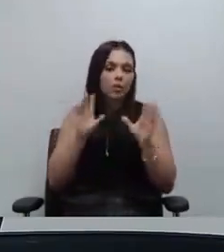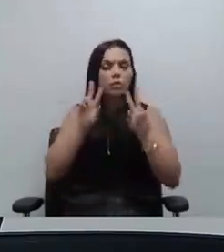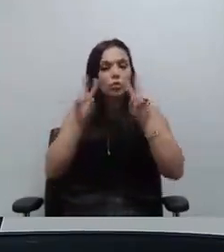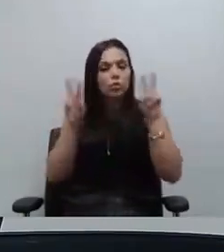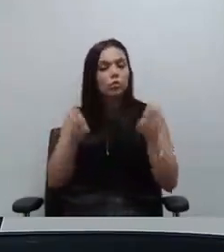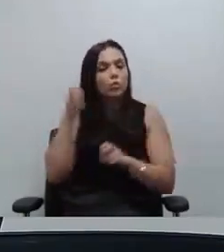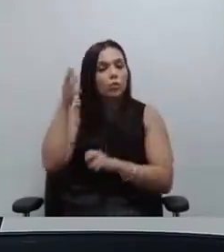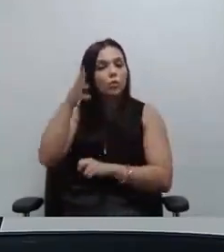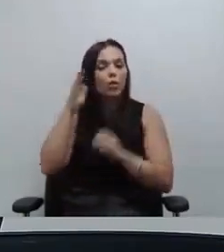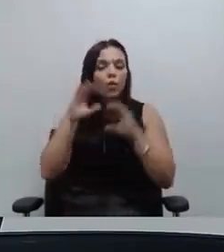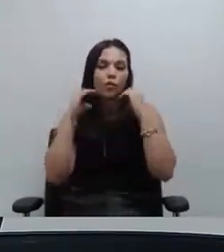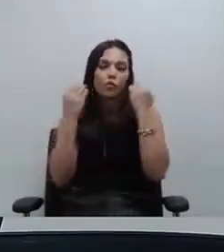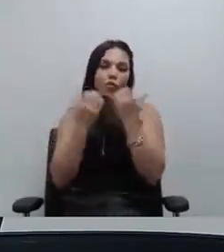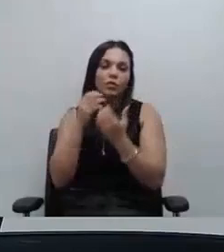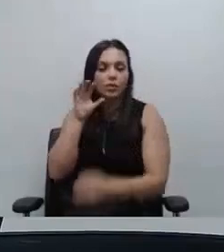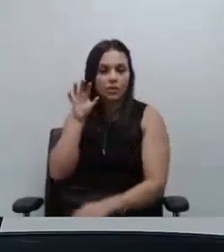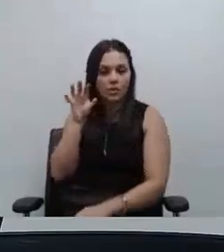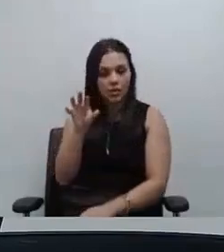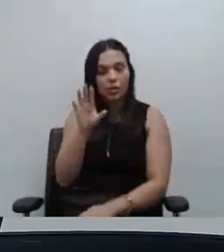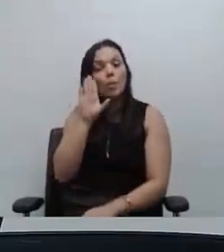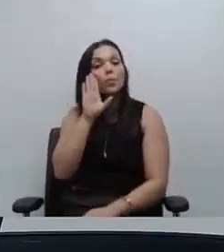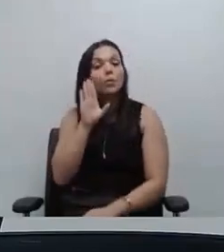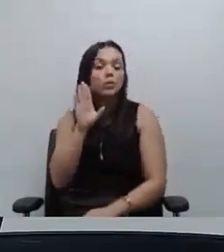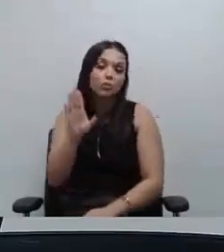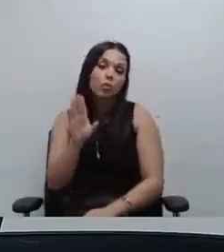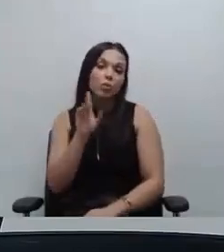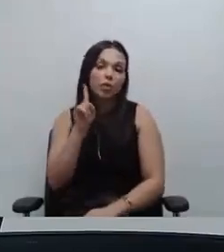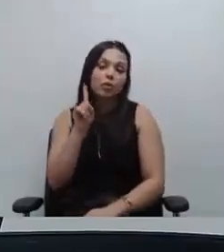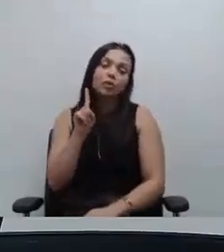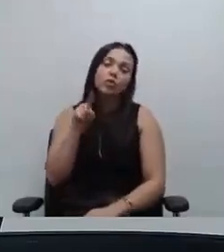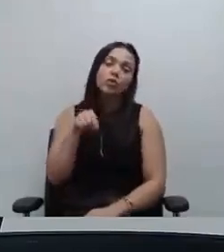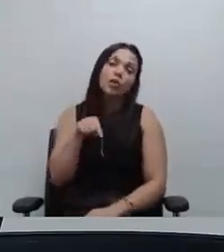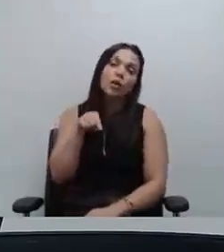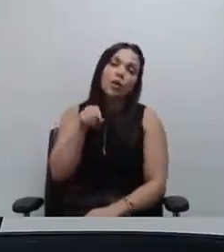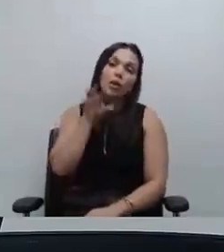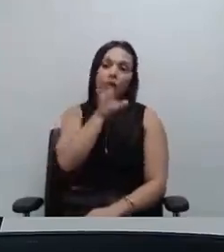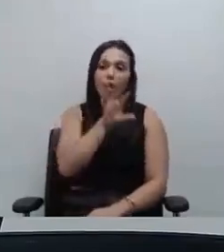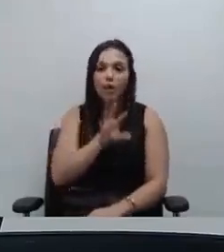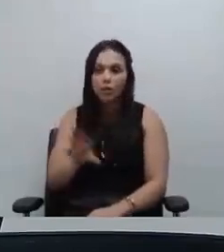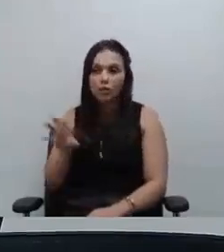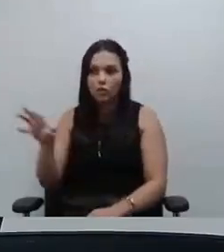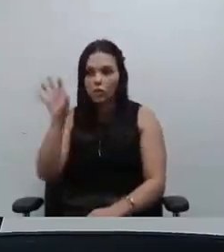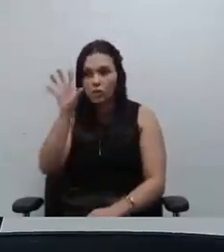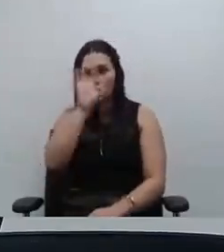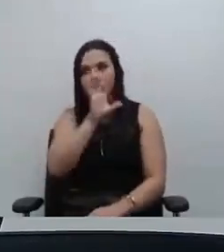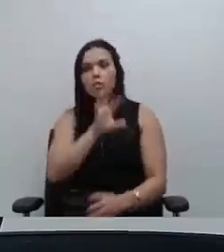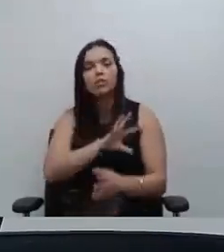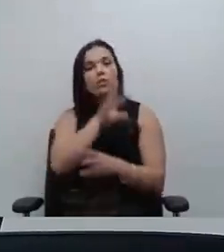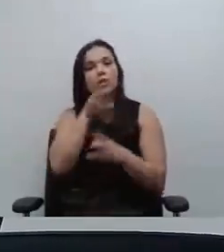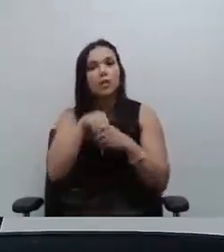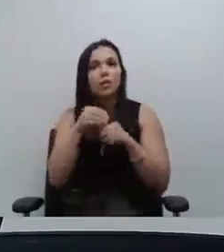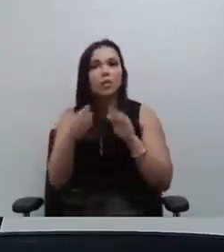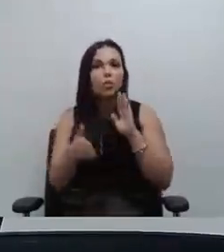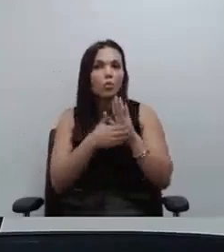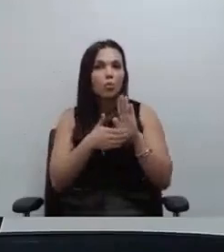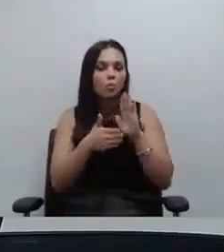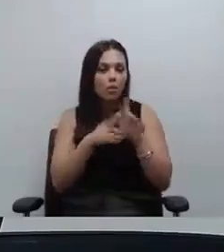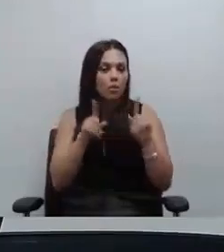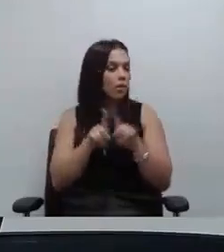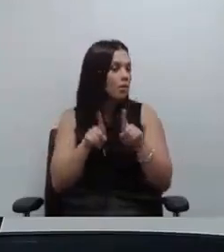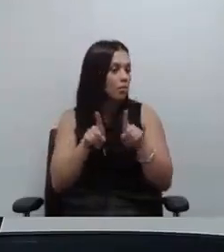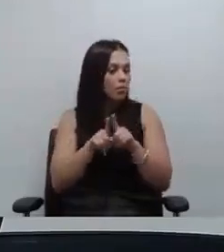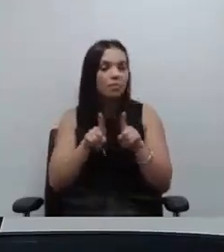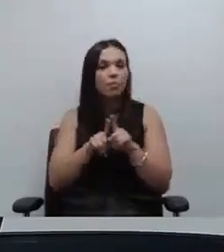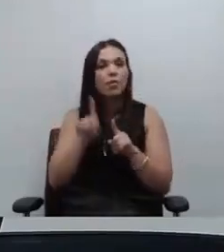conferências estaduais, especialmente nessa questão da regionalização ou na interiorização do plano e no